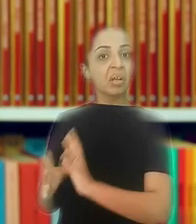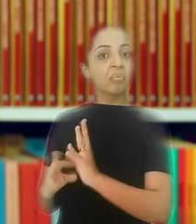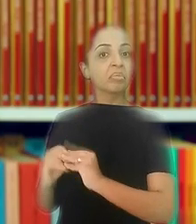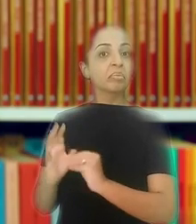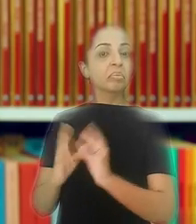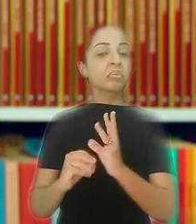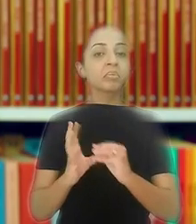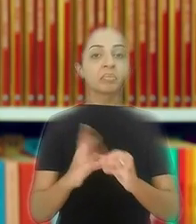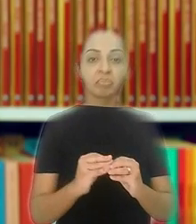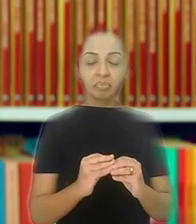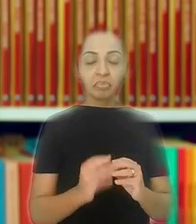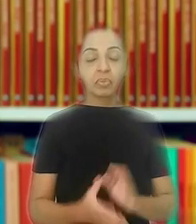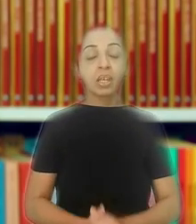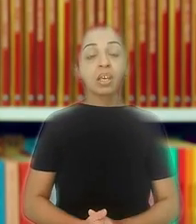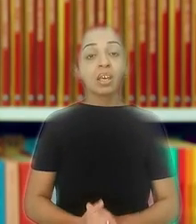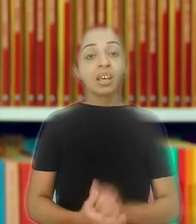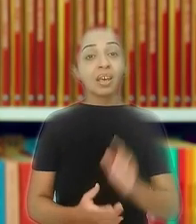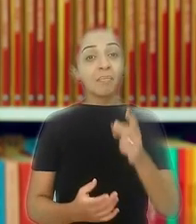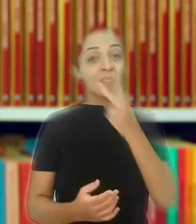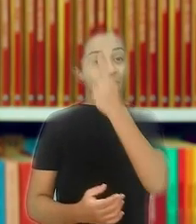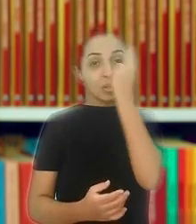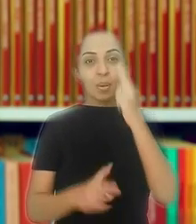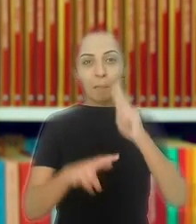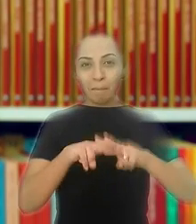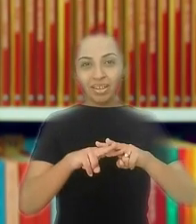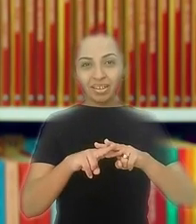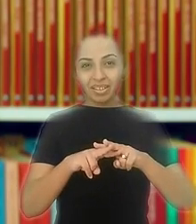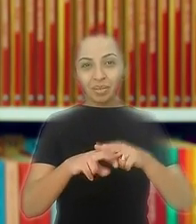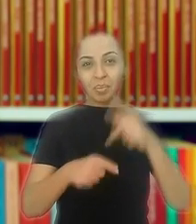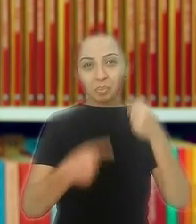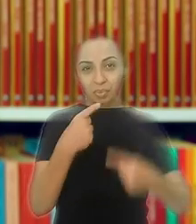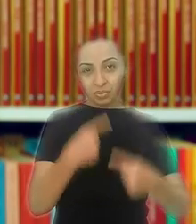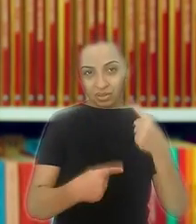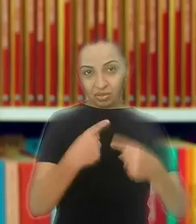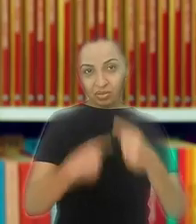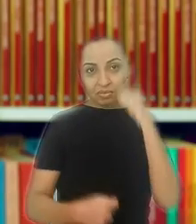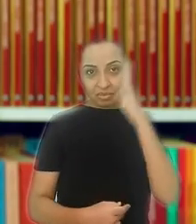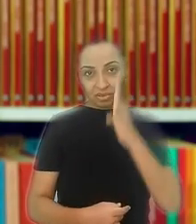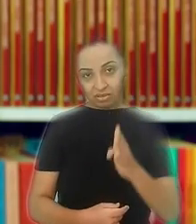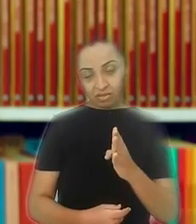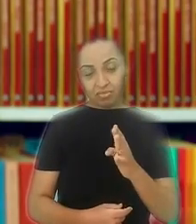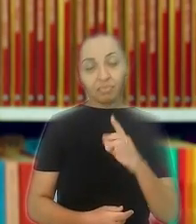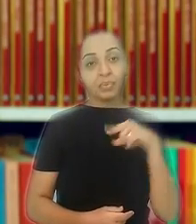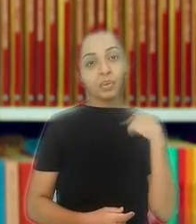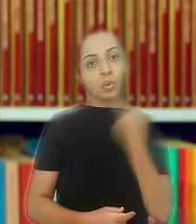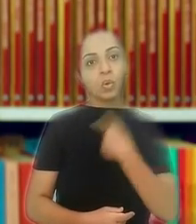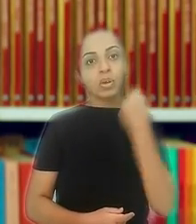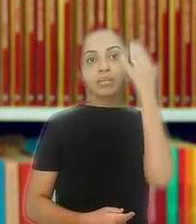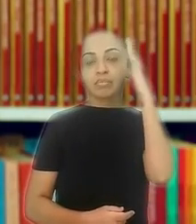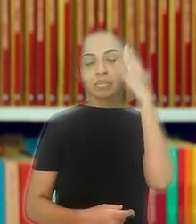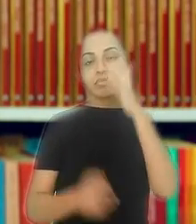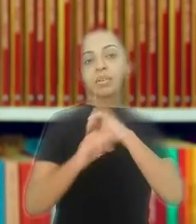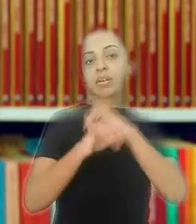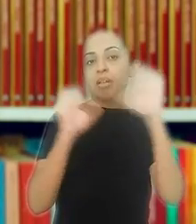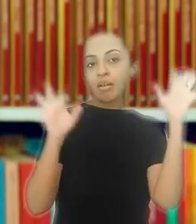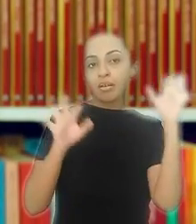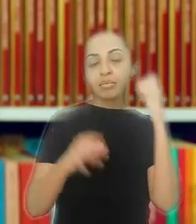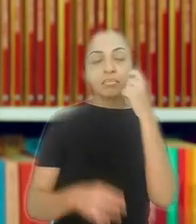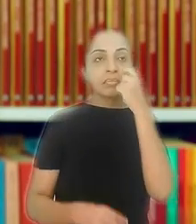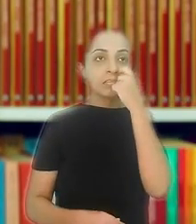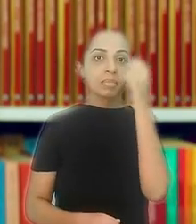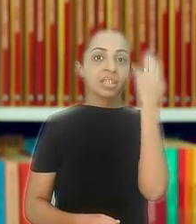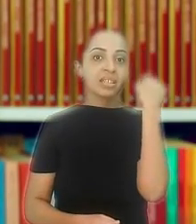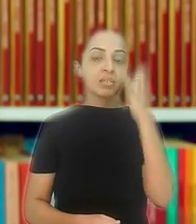de torturados eu fiz a Live também já muito bom eu recomendo demais a leitura aqui para a gente entender a posição dos militares hoje